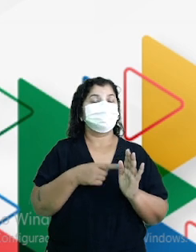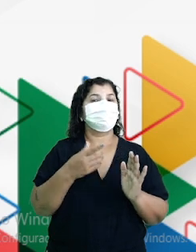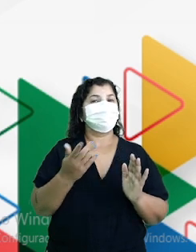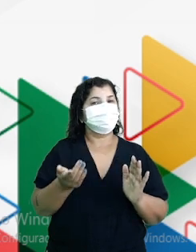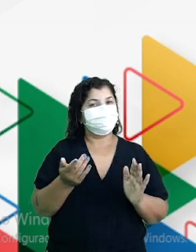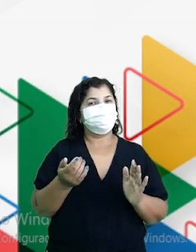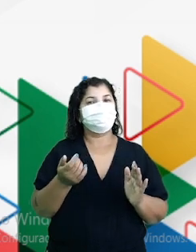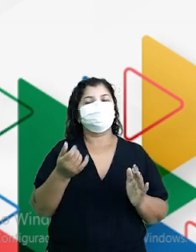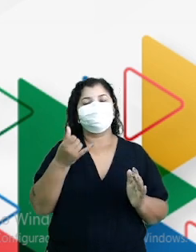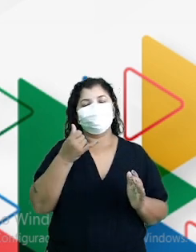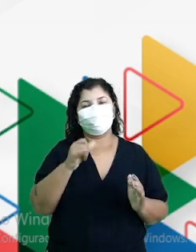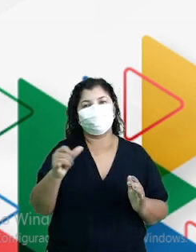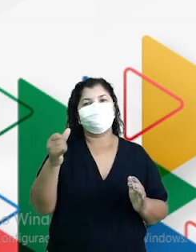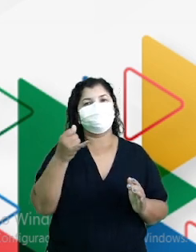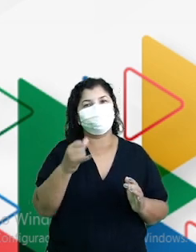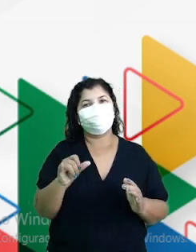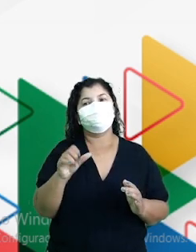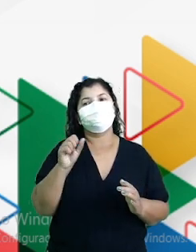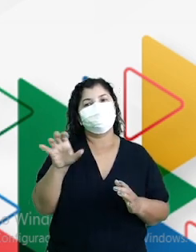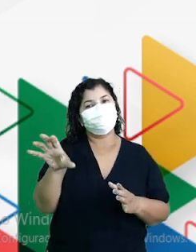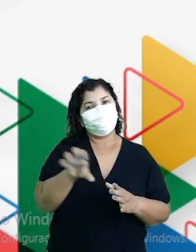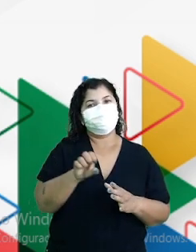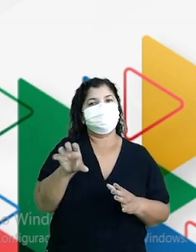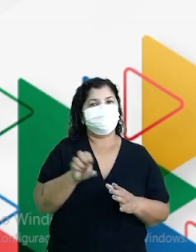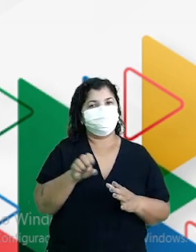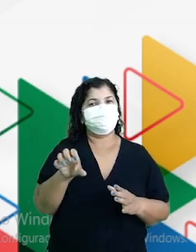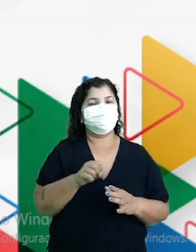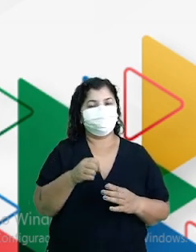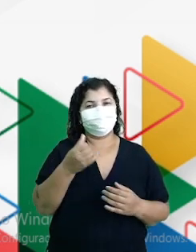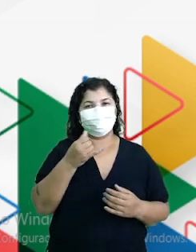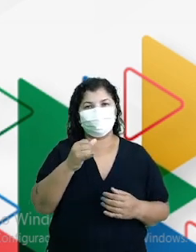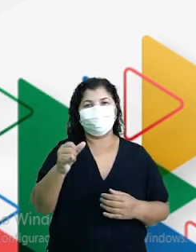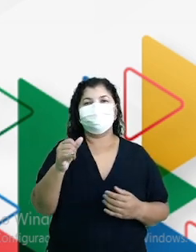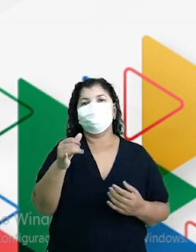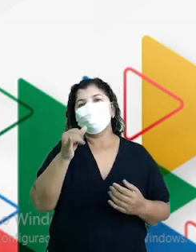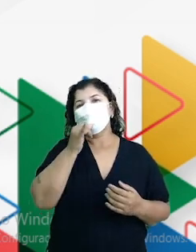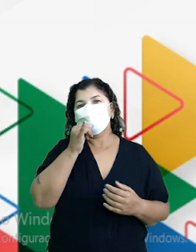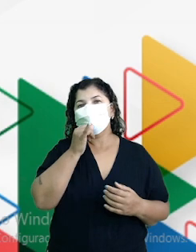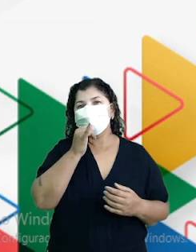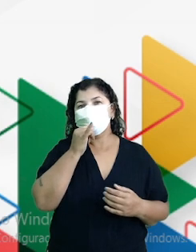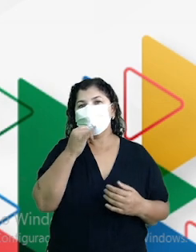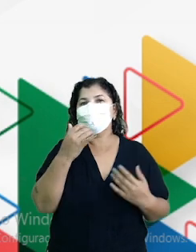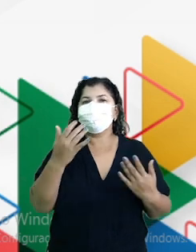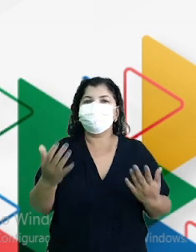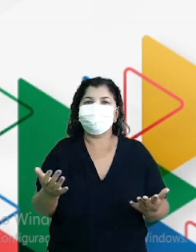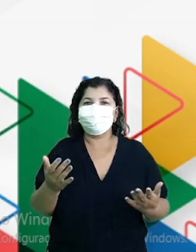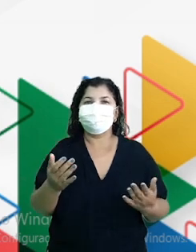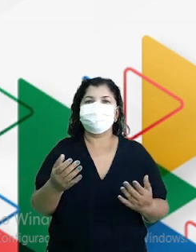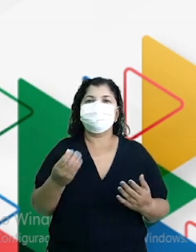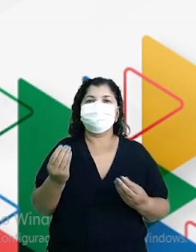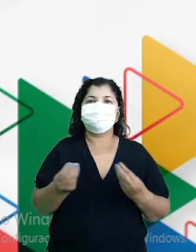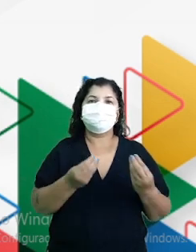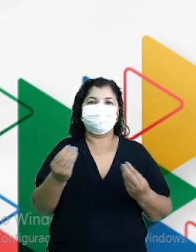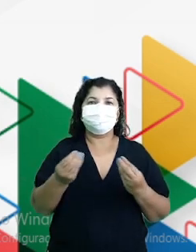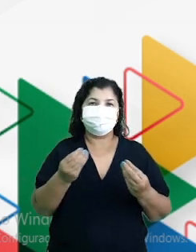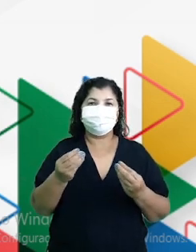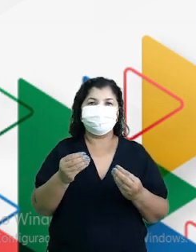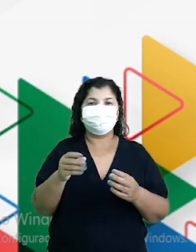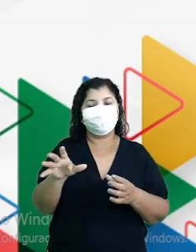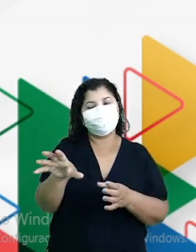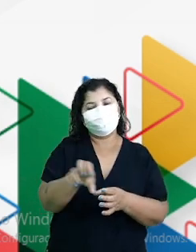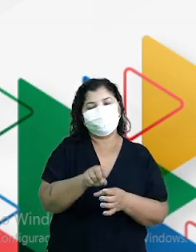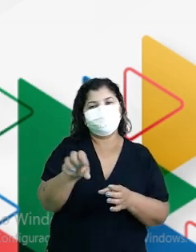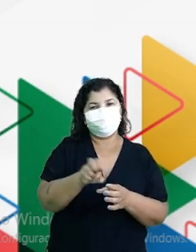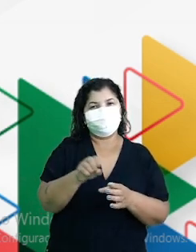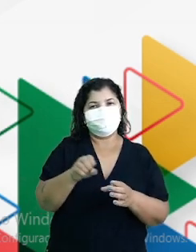só acontece se ela consumir energia. É o que a gente observa, por exemplo, no carregamento de uma bateria. Se a gente